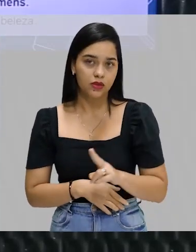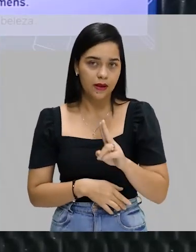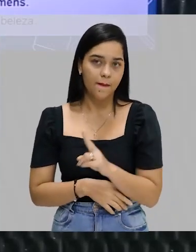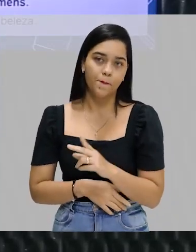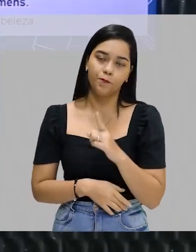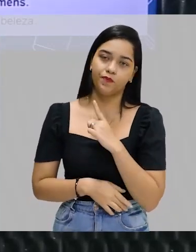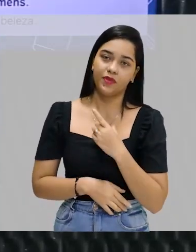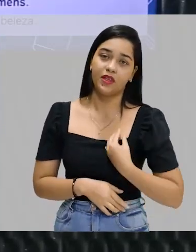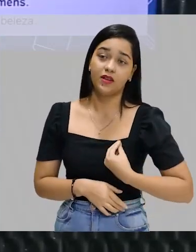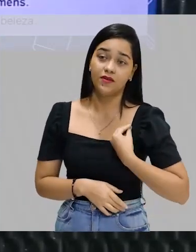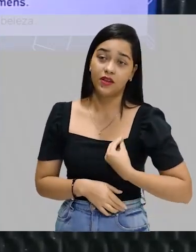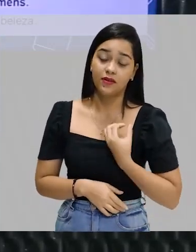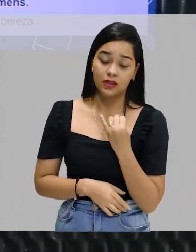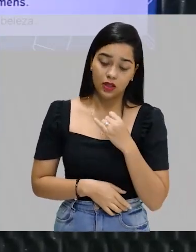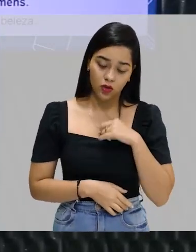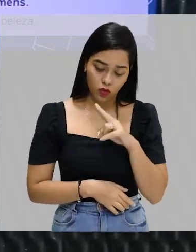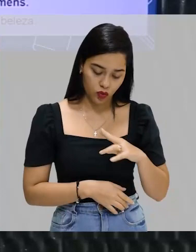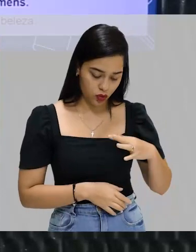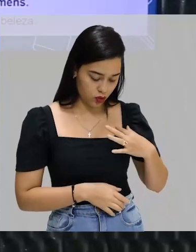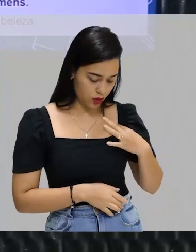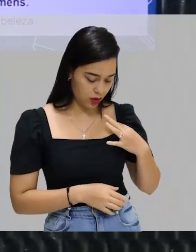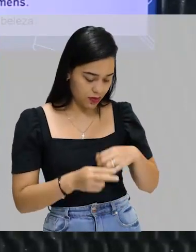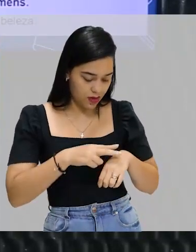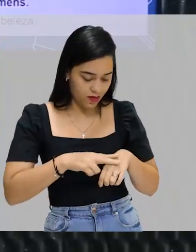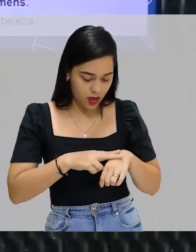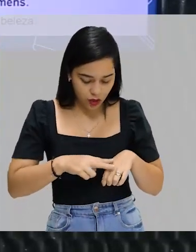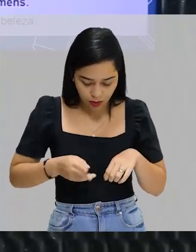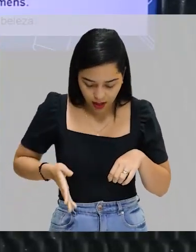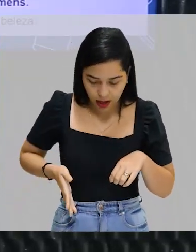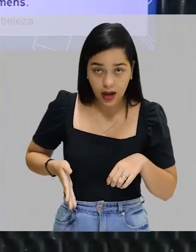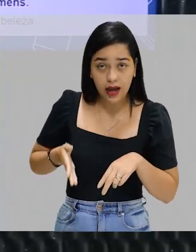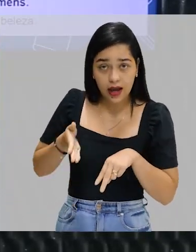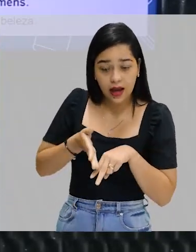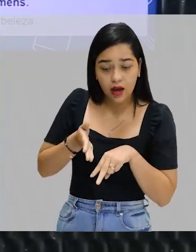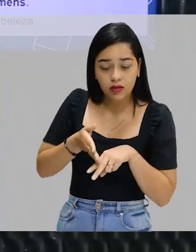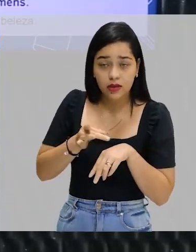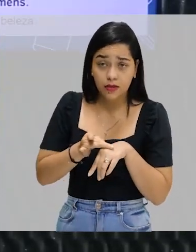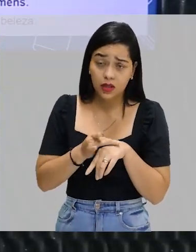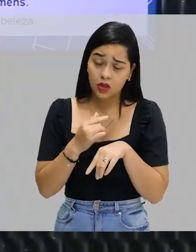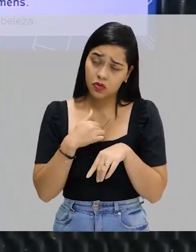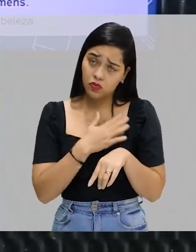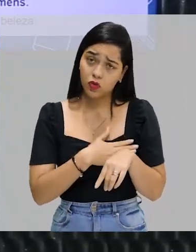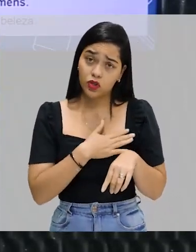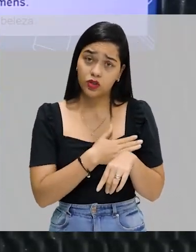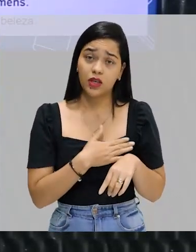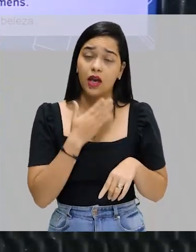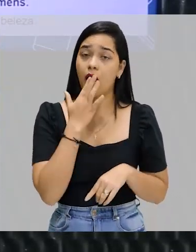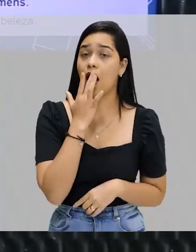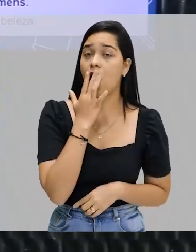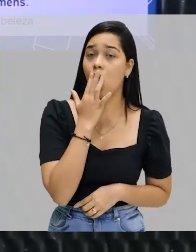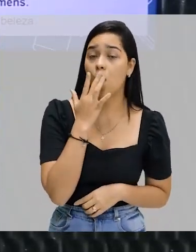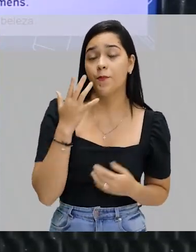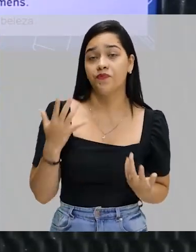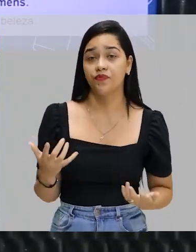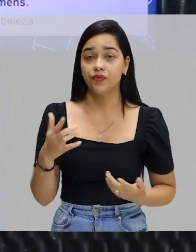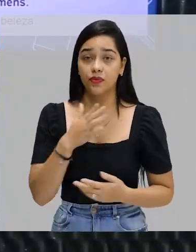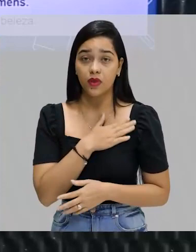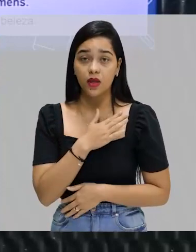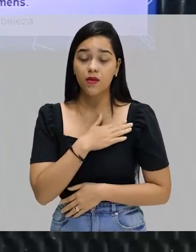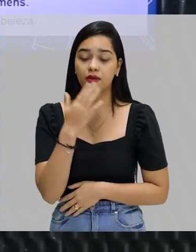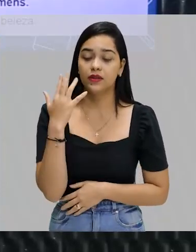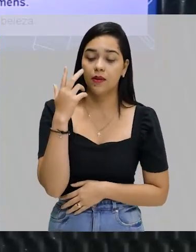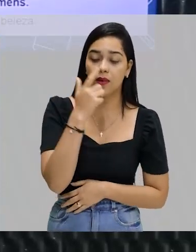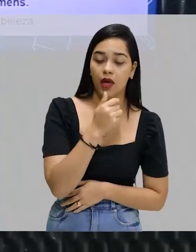que a gente vive. Né? Se eu uso uma camisa verde e uma calça preta, é porque eu achei agradável as cores, o formato, alguma coisa do tipo. Então, para mim, vai ser